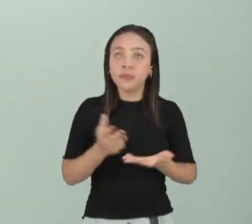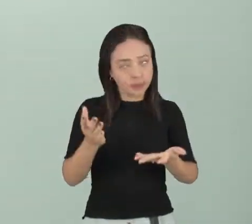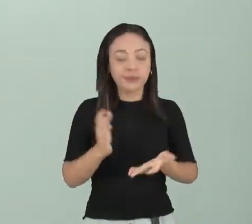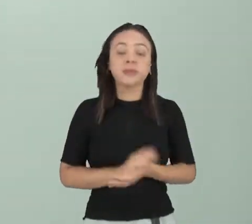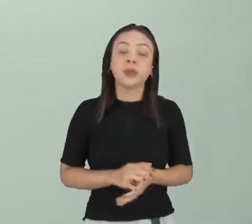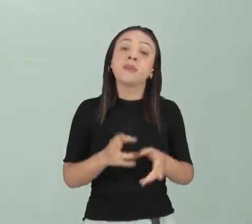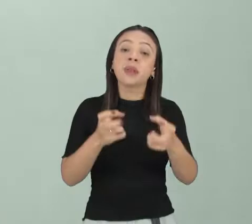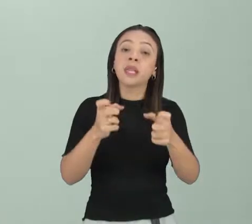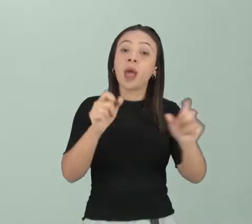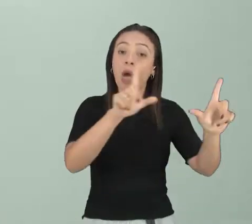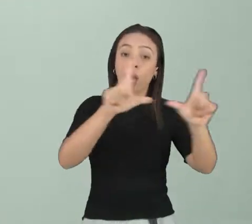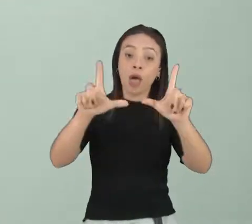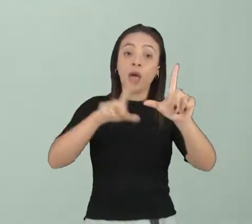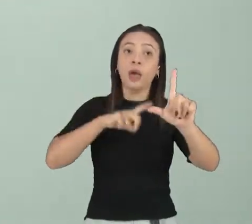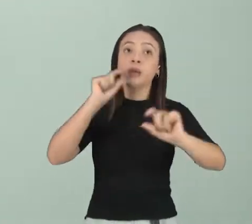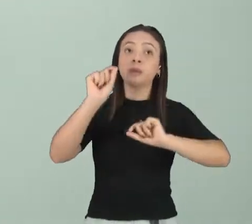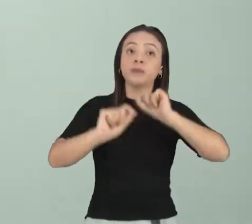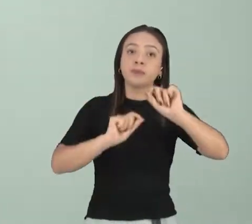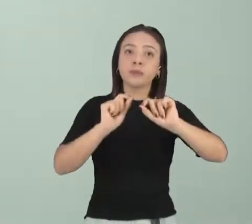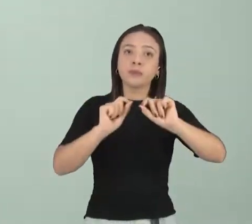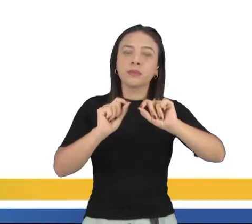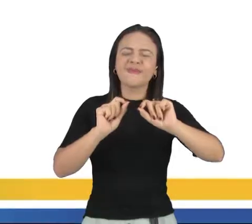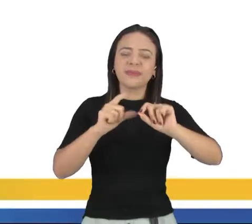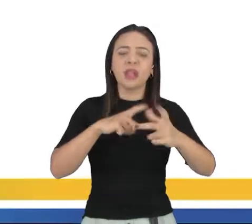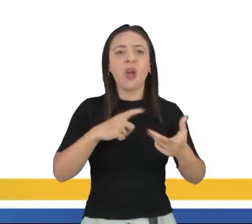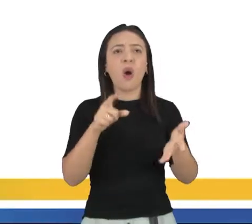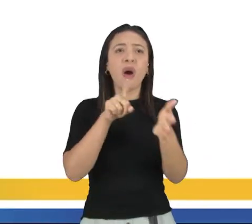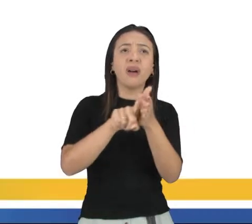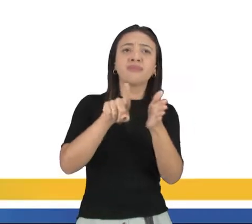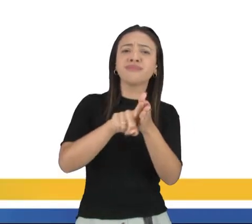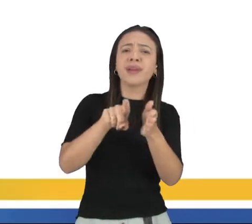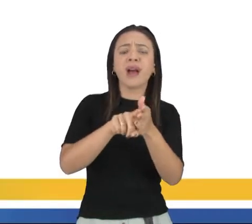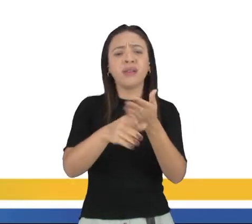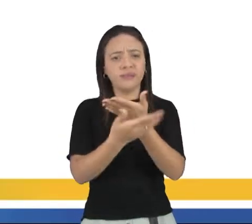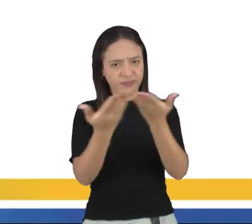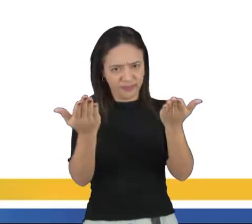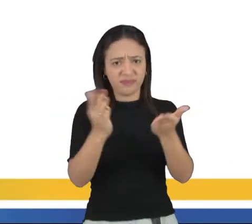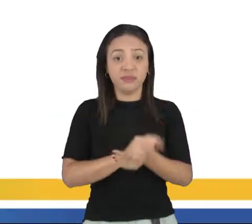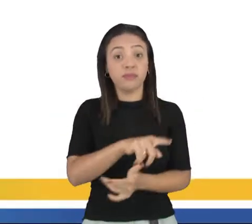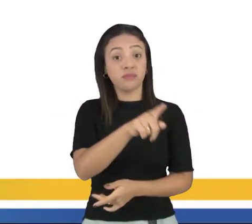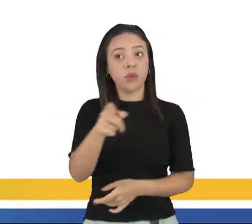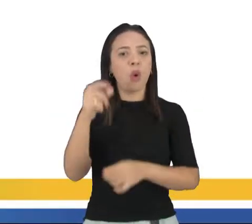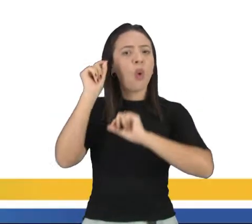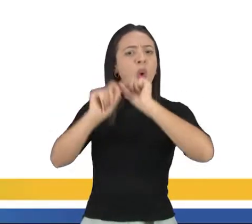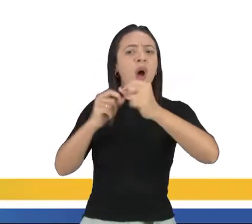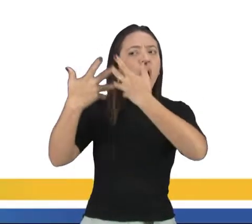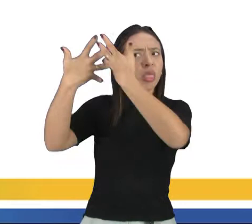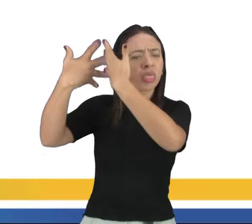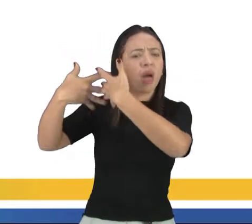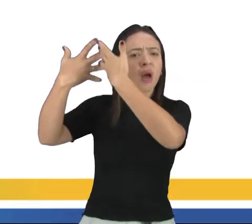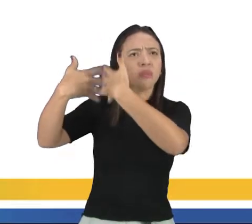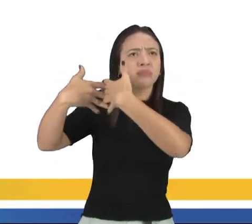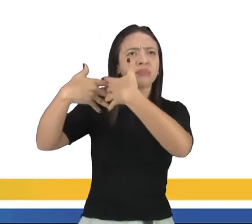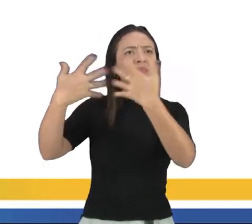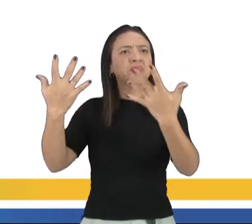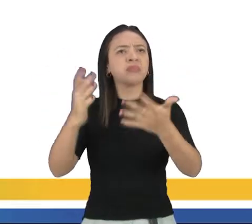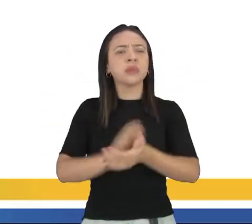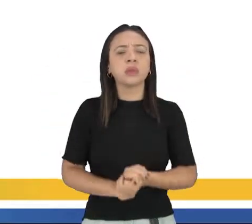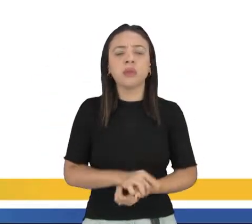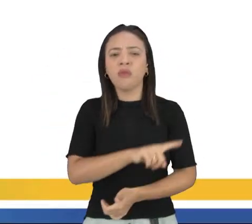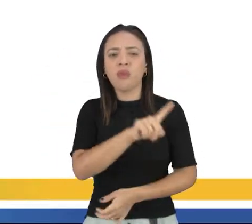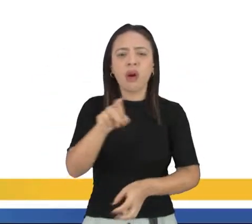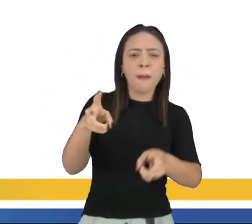pessoal aí nos lado de vocês a gente tem uma problematização né para vocês refletirem Que